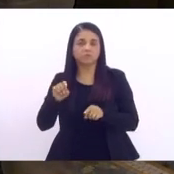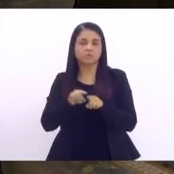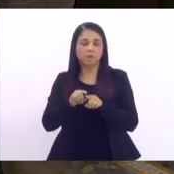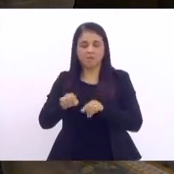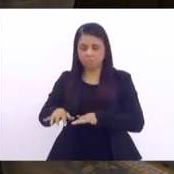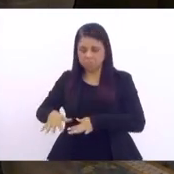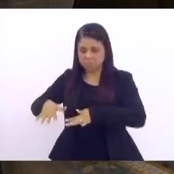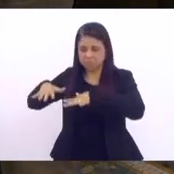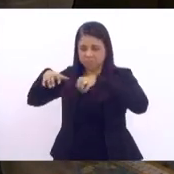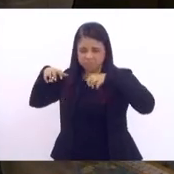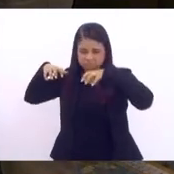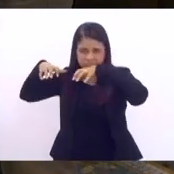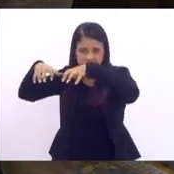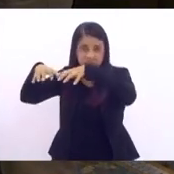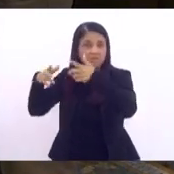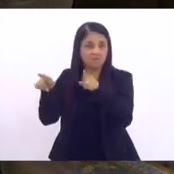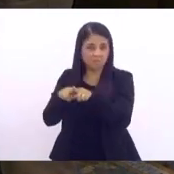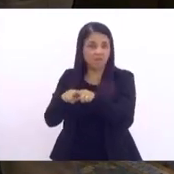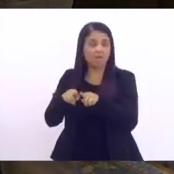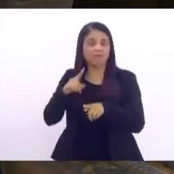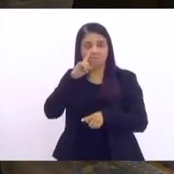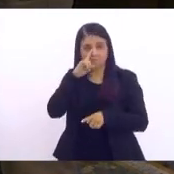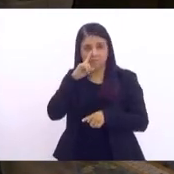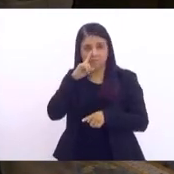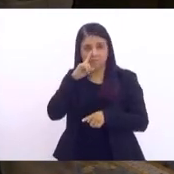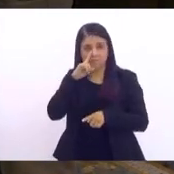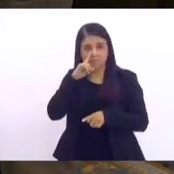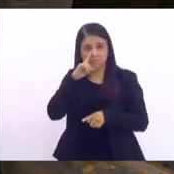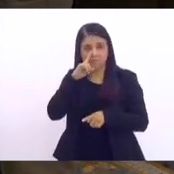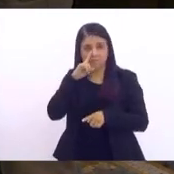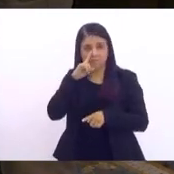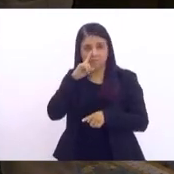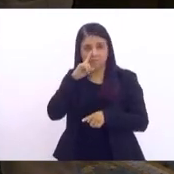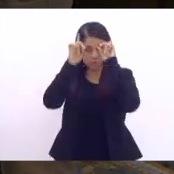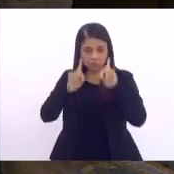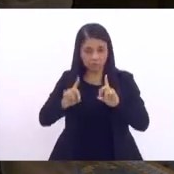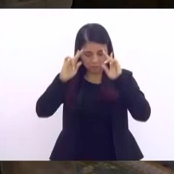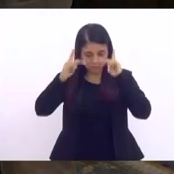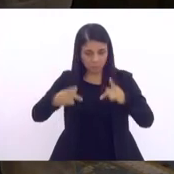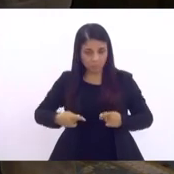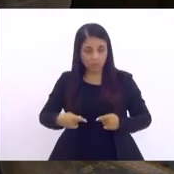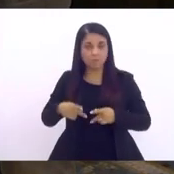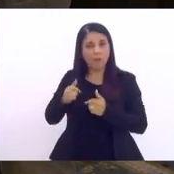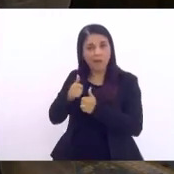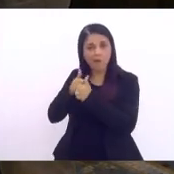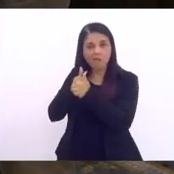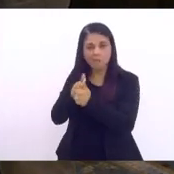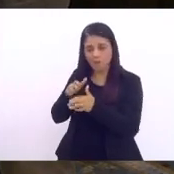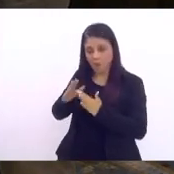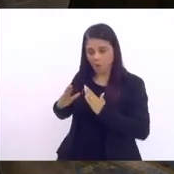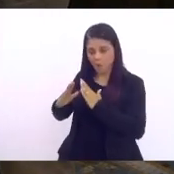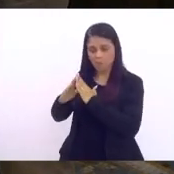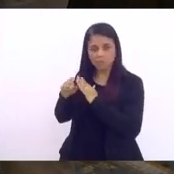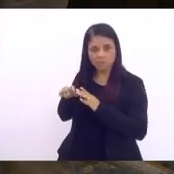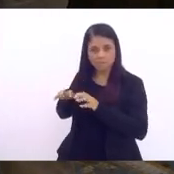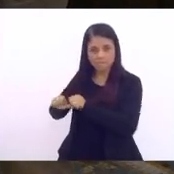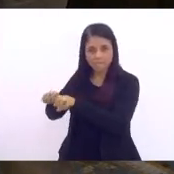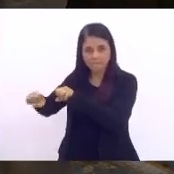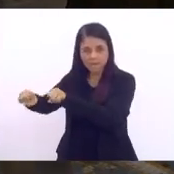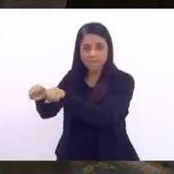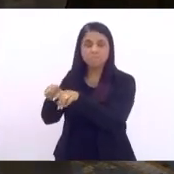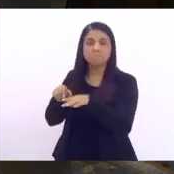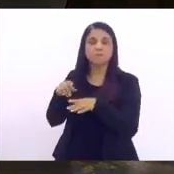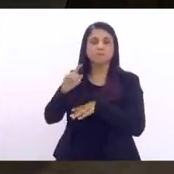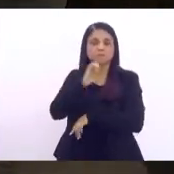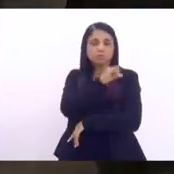A Comissão de Direitos Humanos atende e acompanha diversas ocupações, presidente, pelo estado. E acreditamos que essa